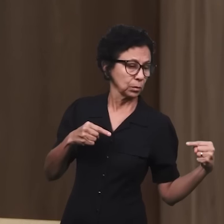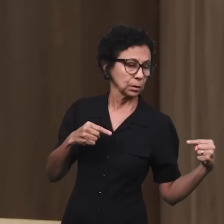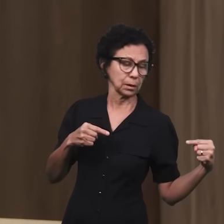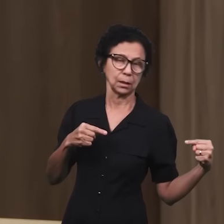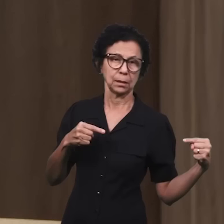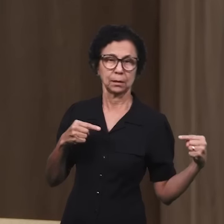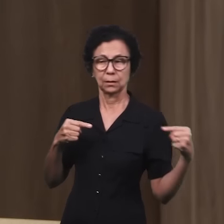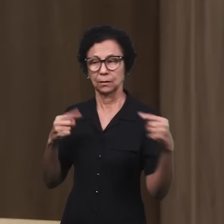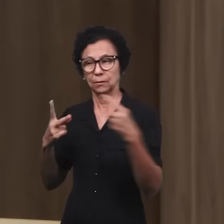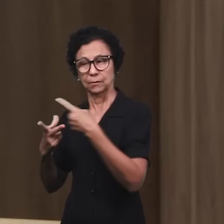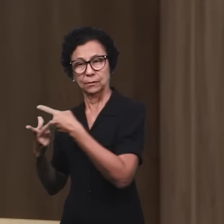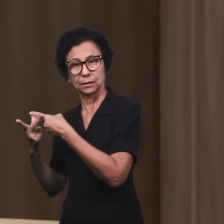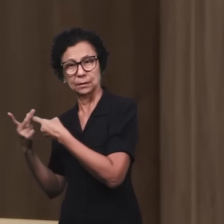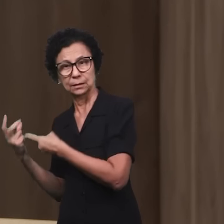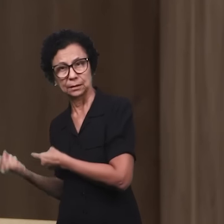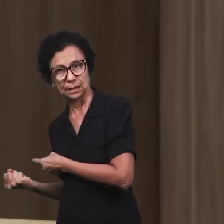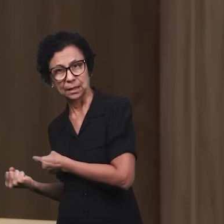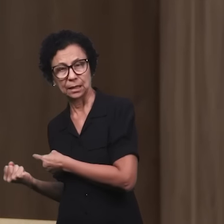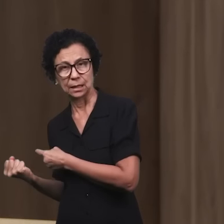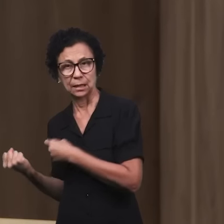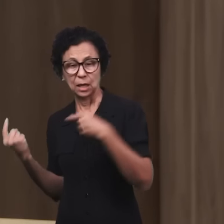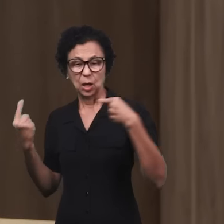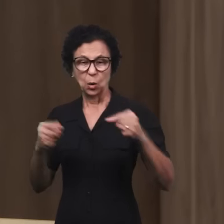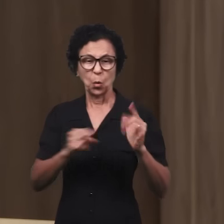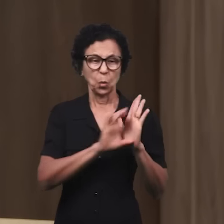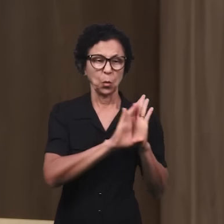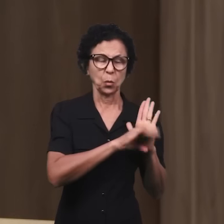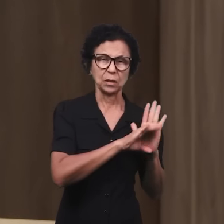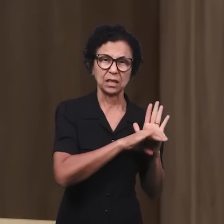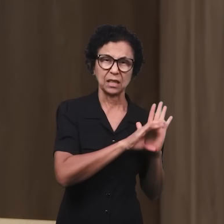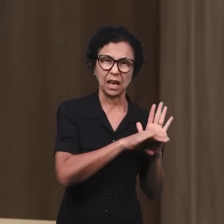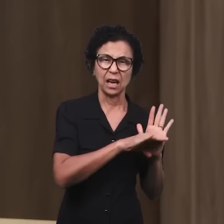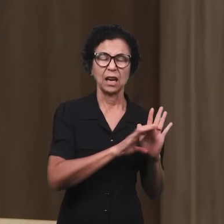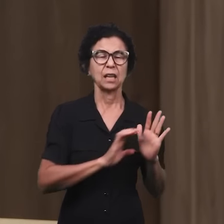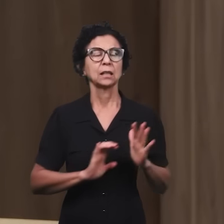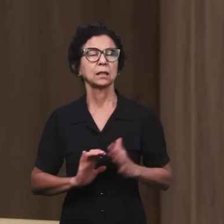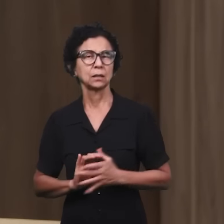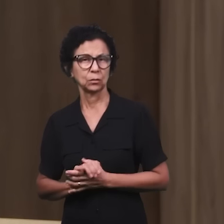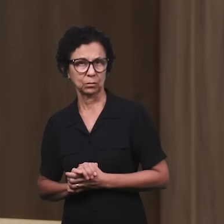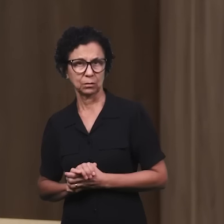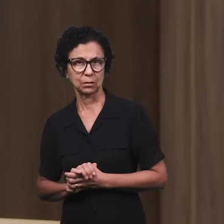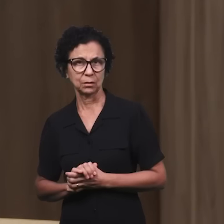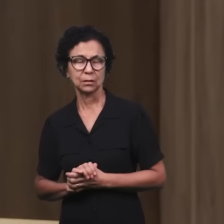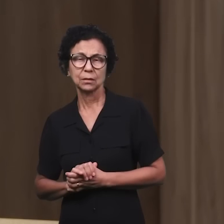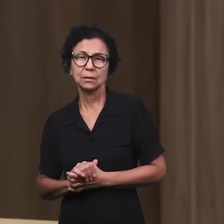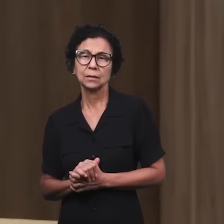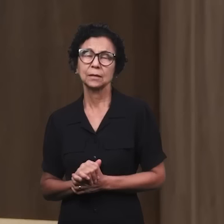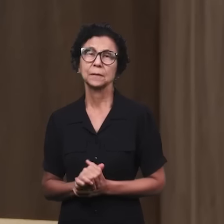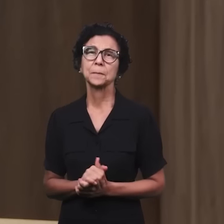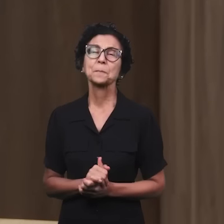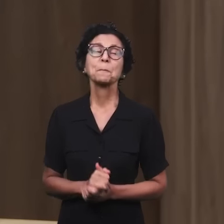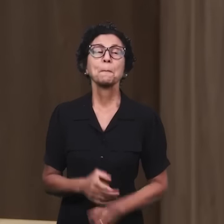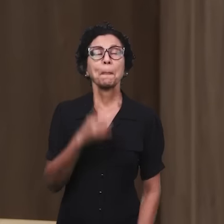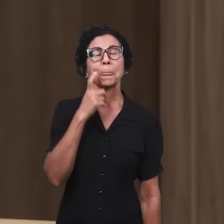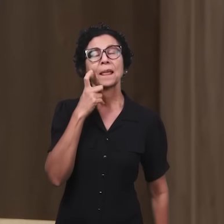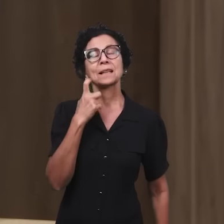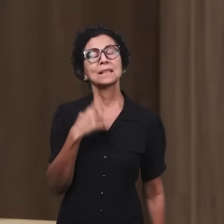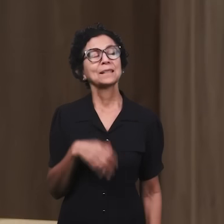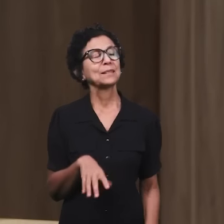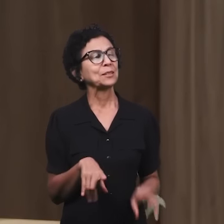Todos esses conceitos, preceitos, resistências. E aí, ali, na verdade, veja que interessante, né,